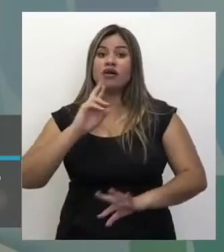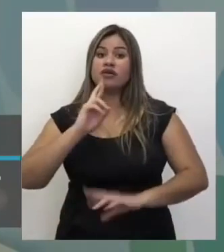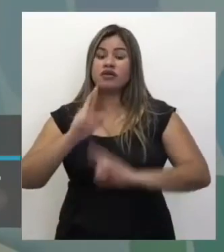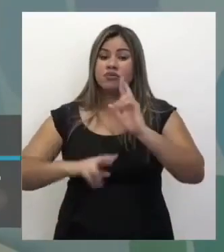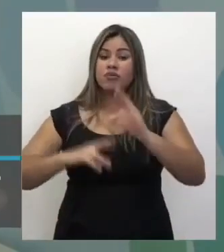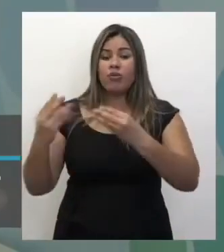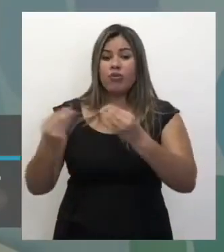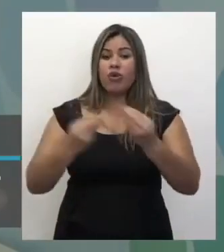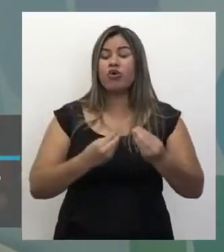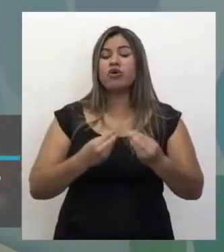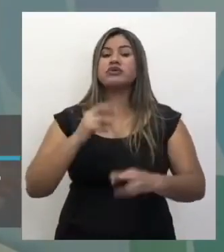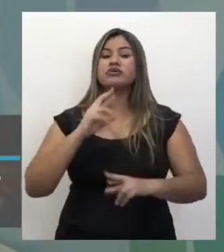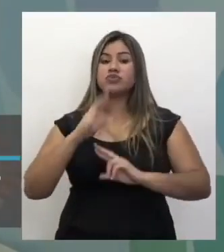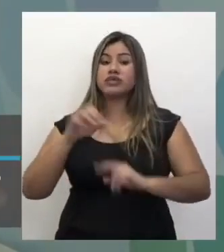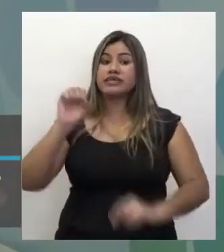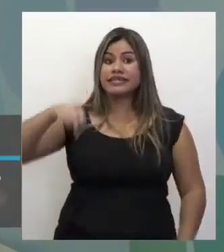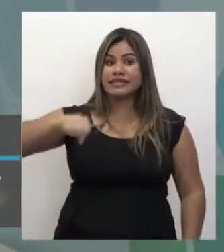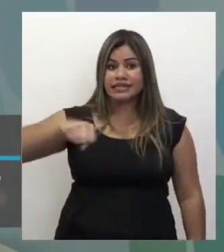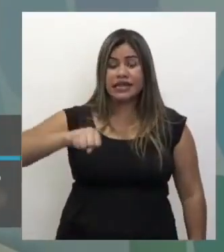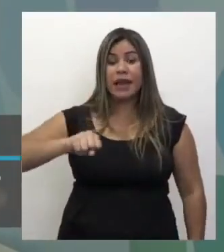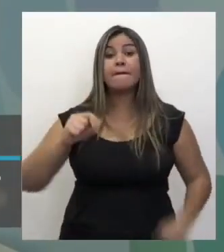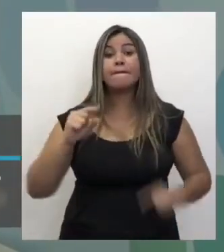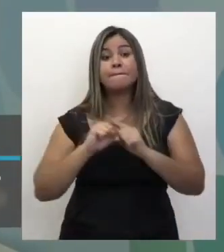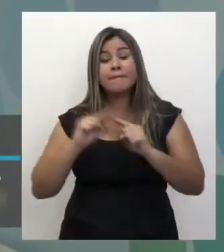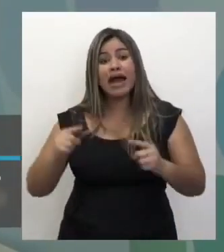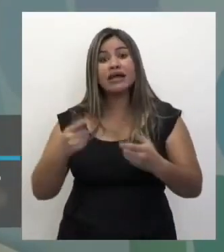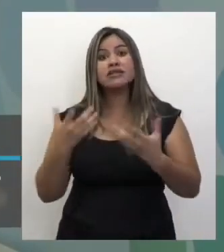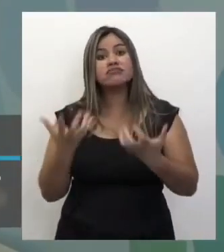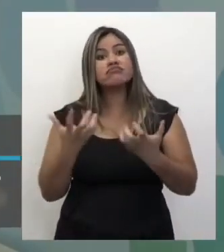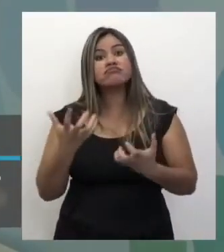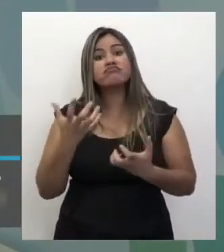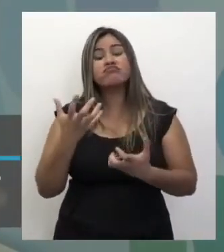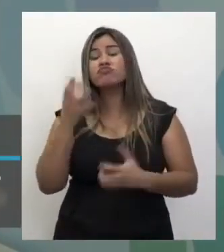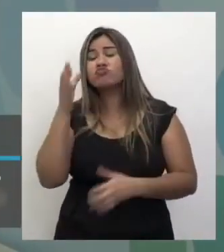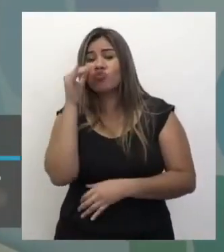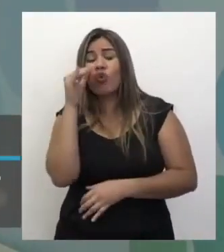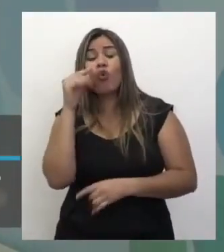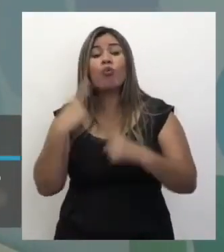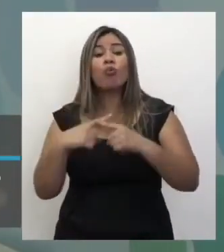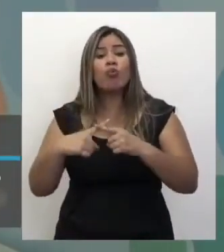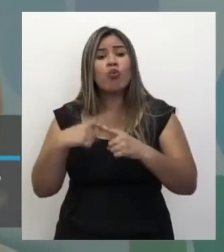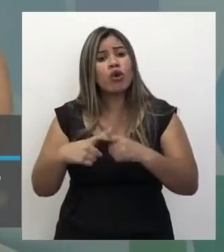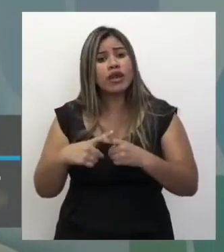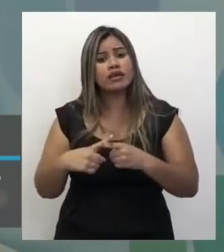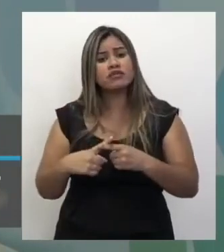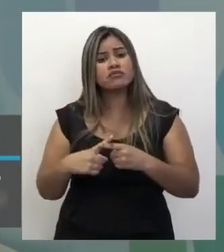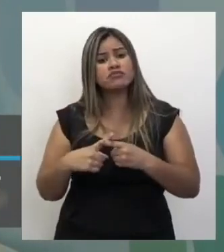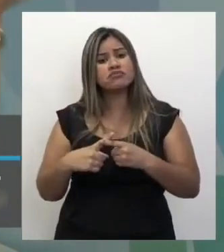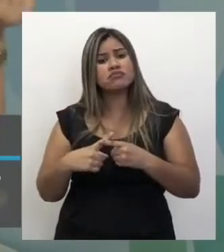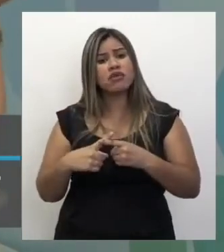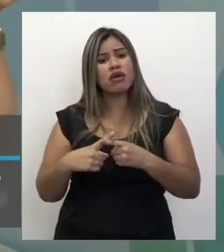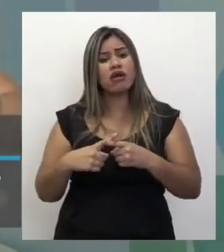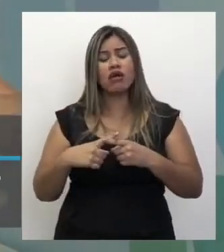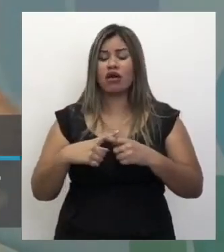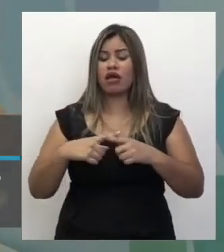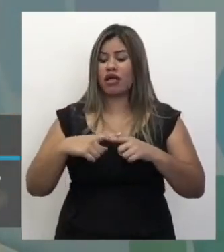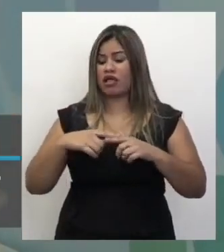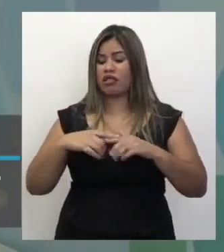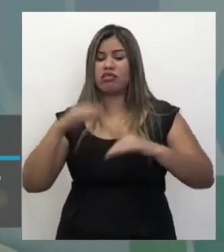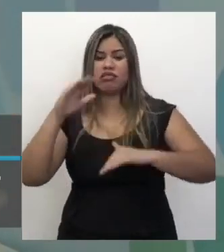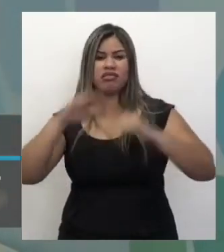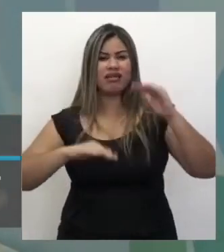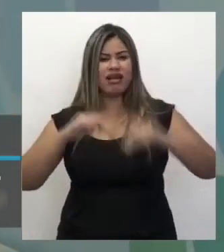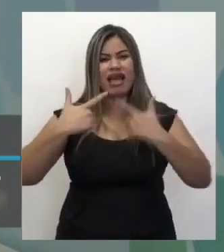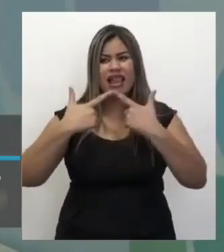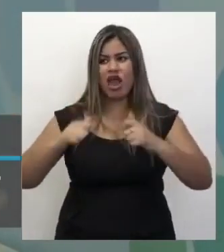sim, mas eu quero que vocês argumentem, eu quero uma justificativa. Por que ainda existe uma determinada variação que recebe